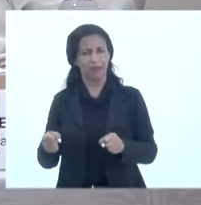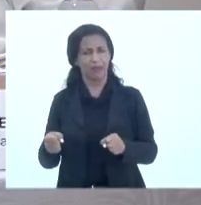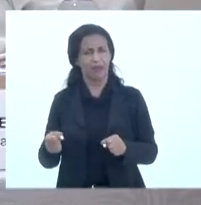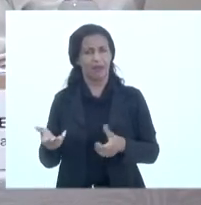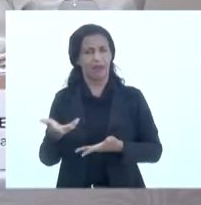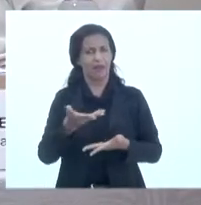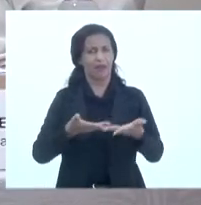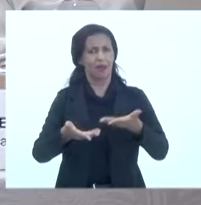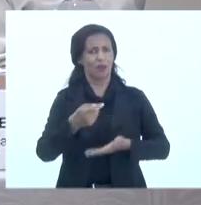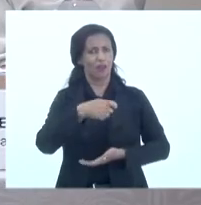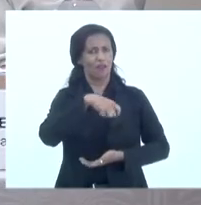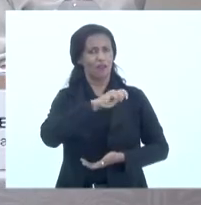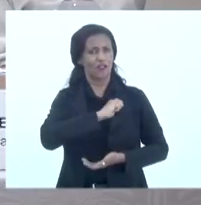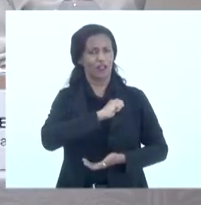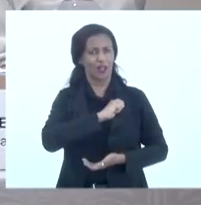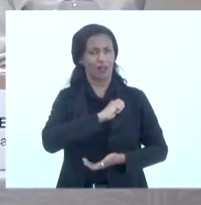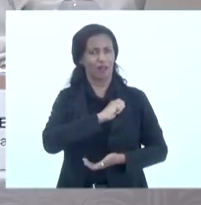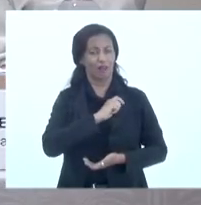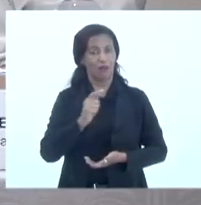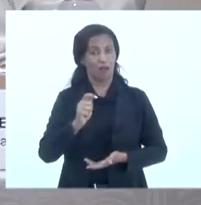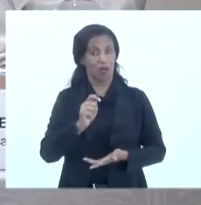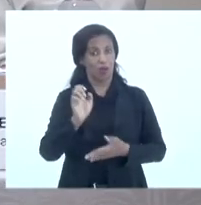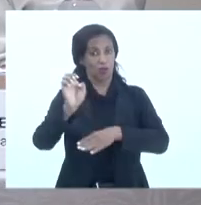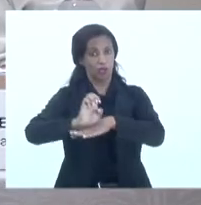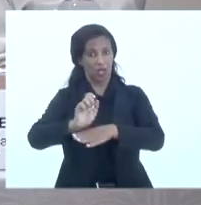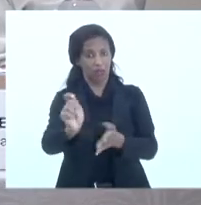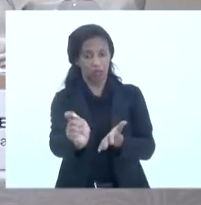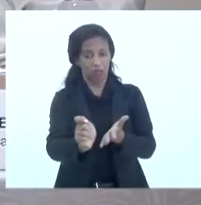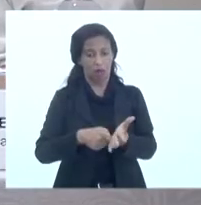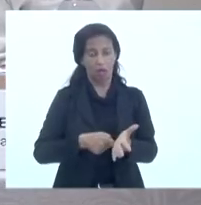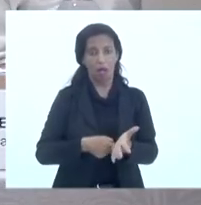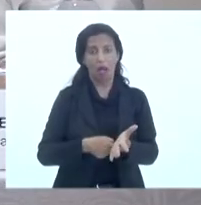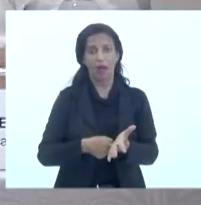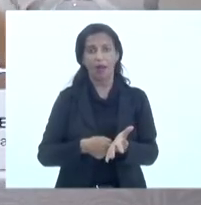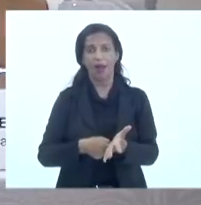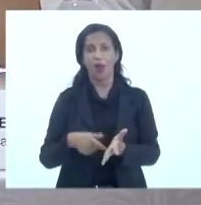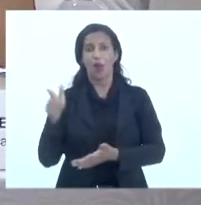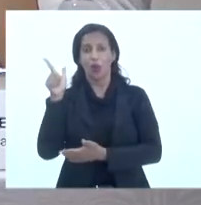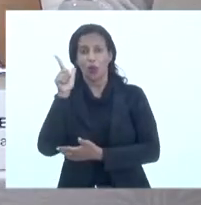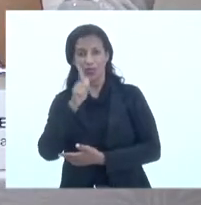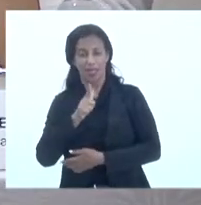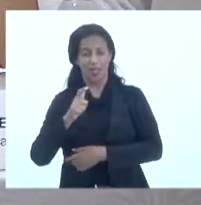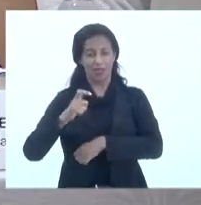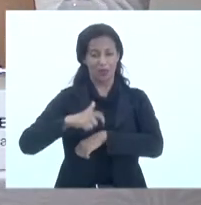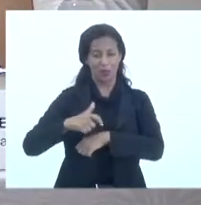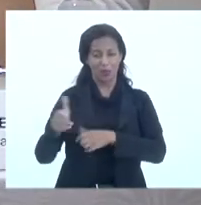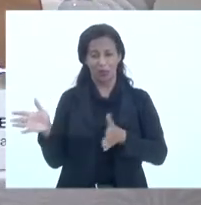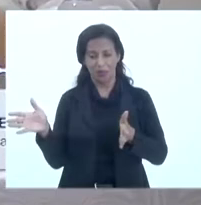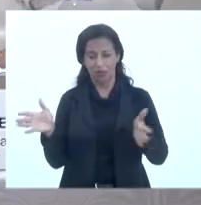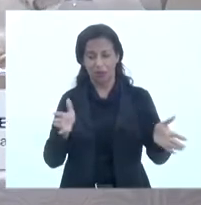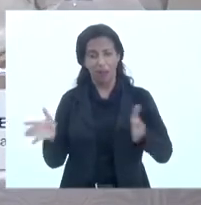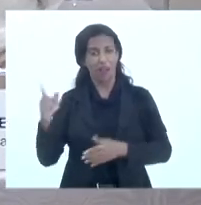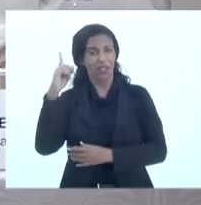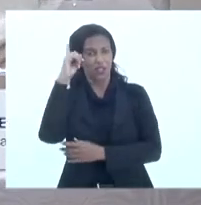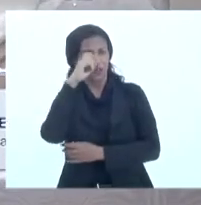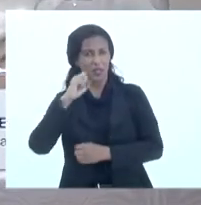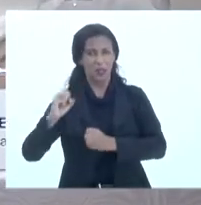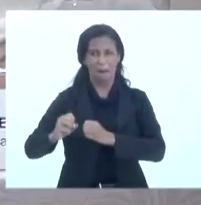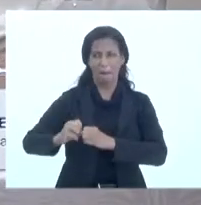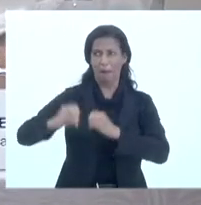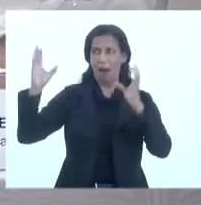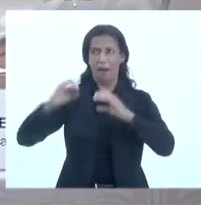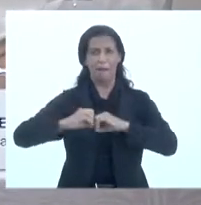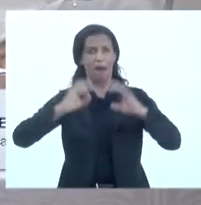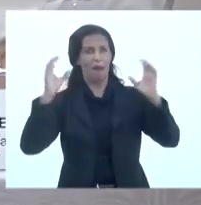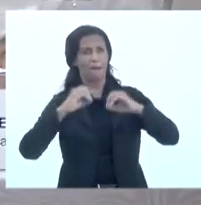O Estado assina, a Assembleia vota mensagens difíceis, com a Assembleia cercada ao som de bomba de efeito moral, bala